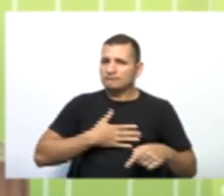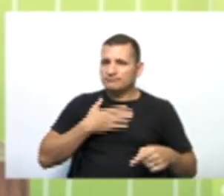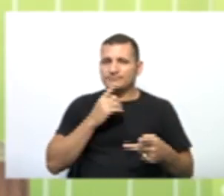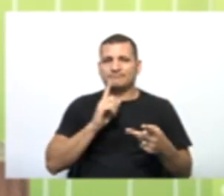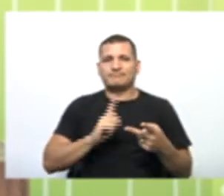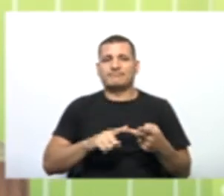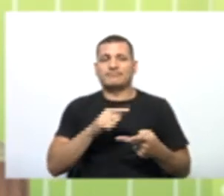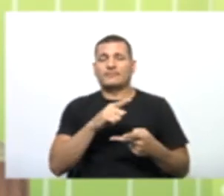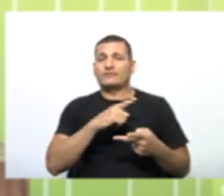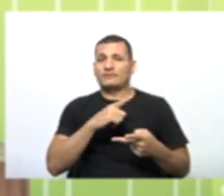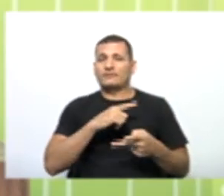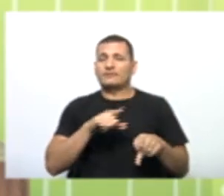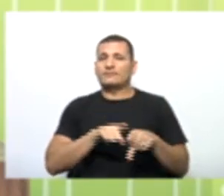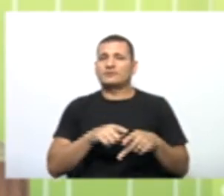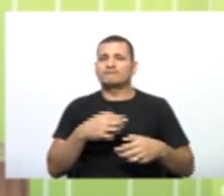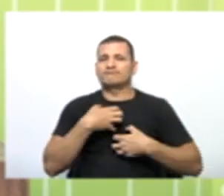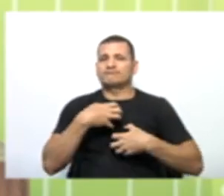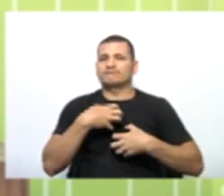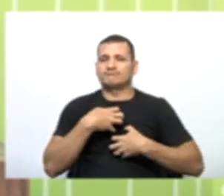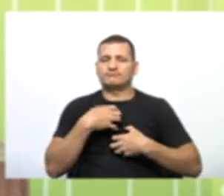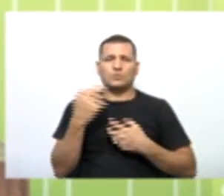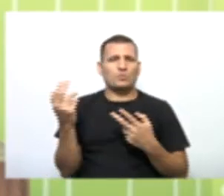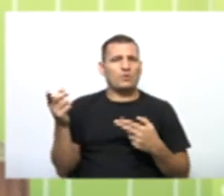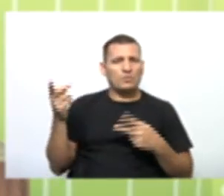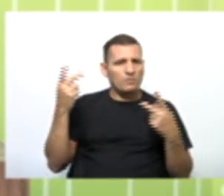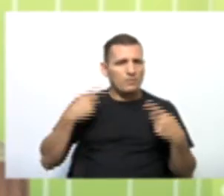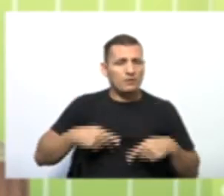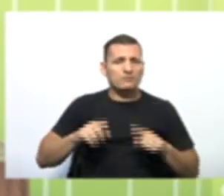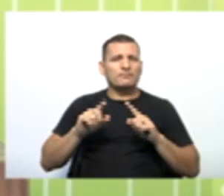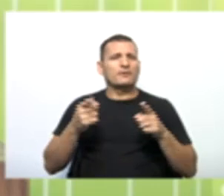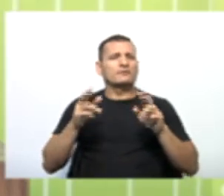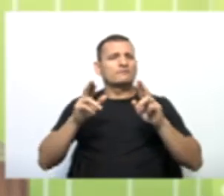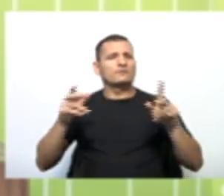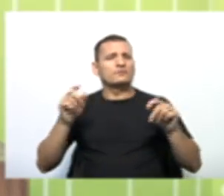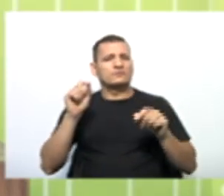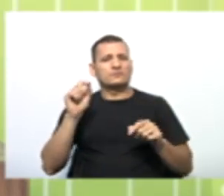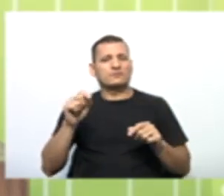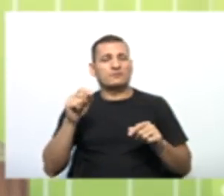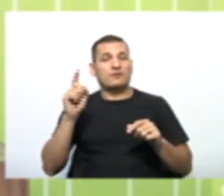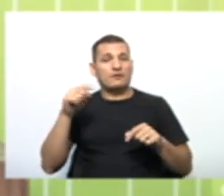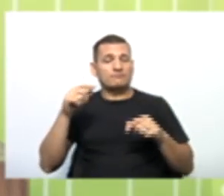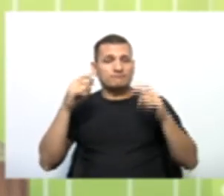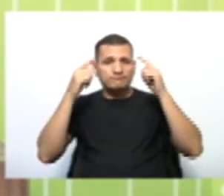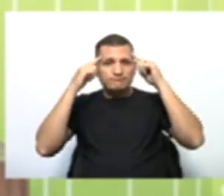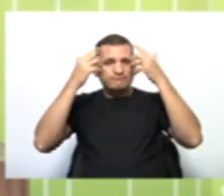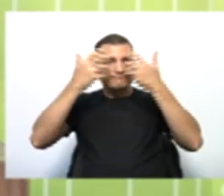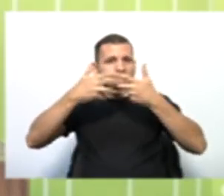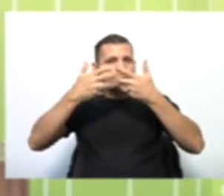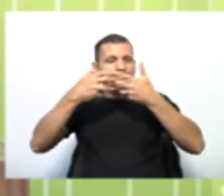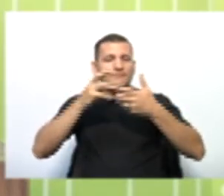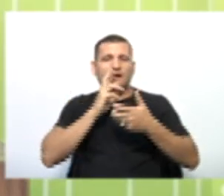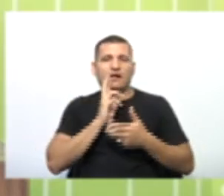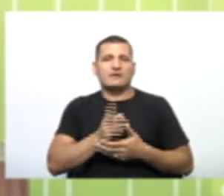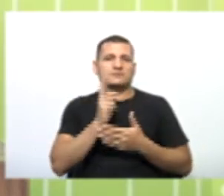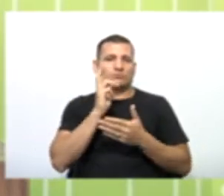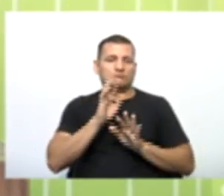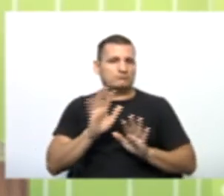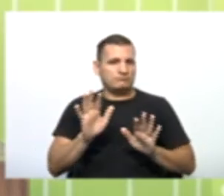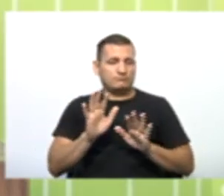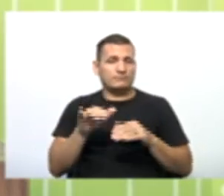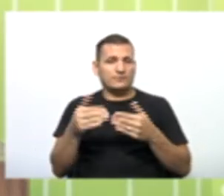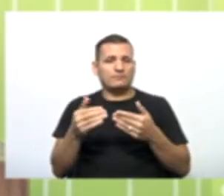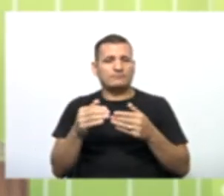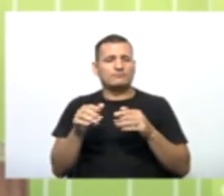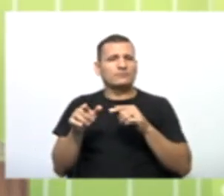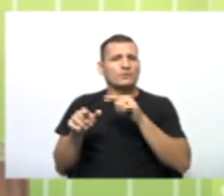animais também têm instintos, como o ser humano tem. A única diferença é a razão. Então, a felicidade